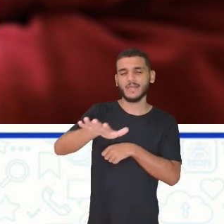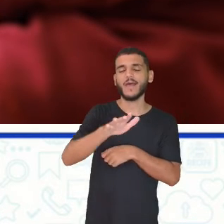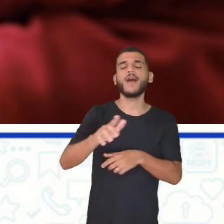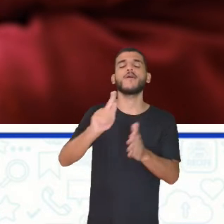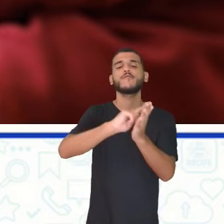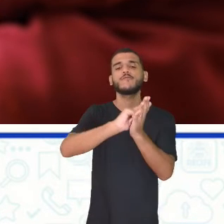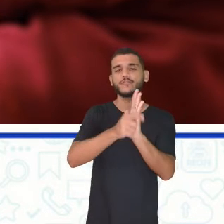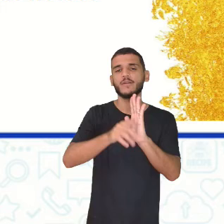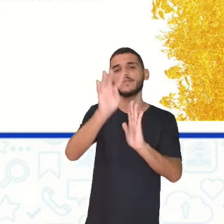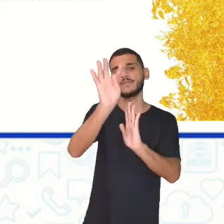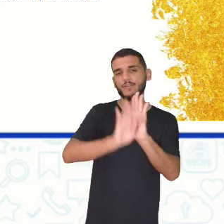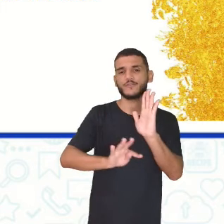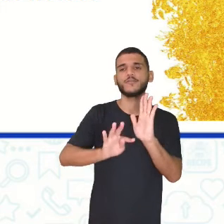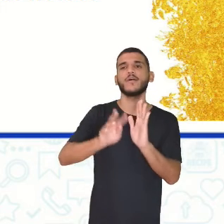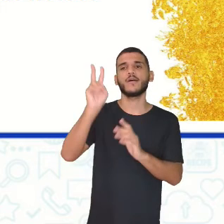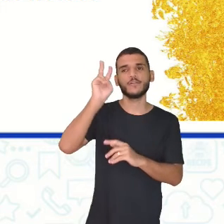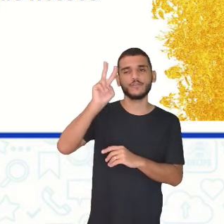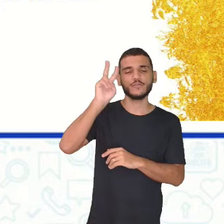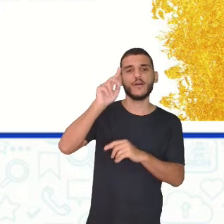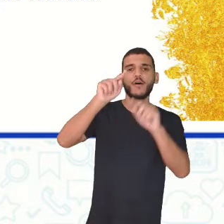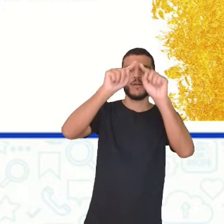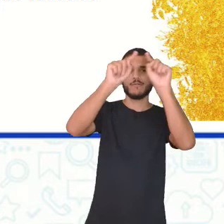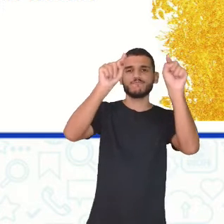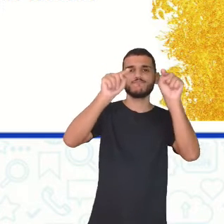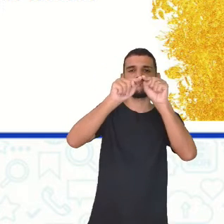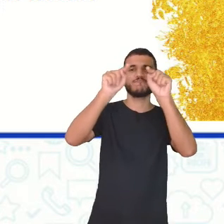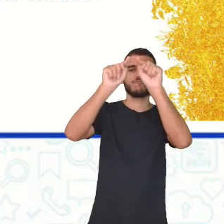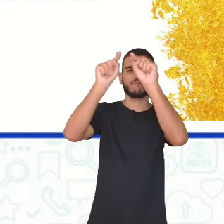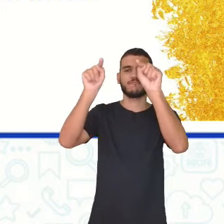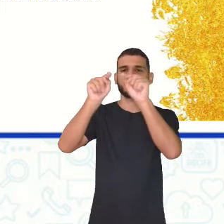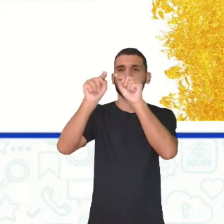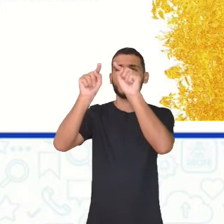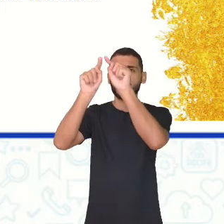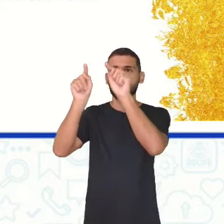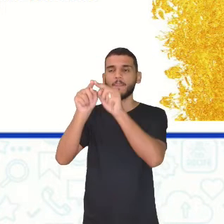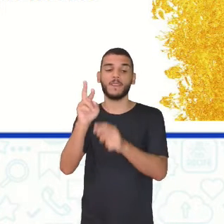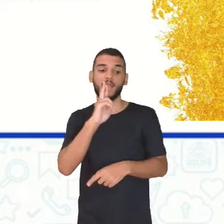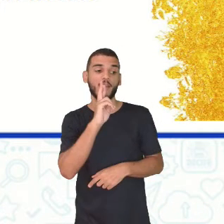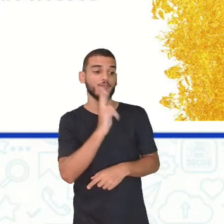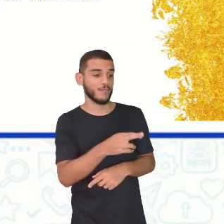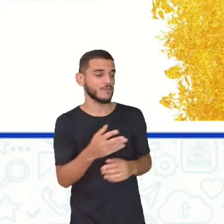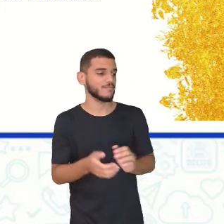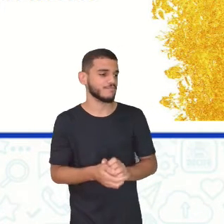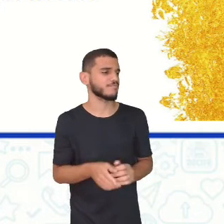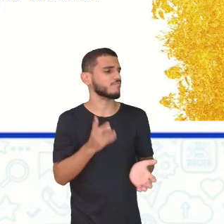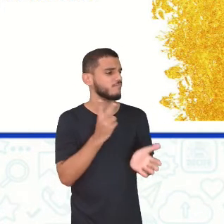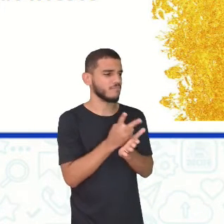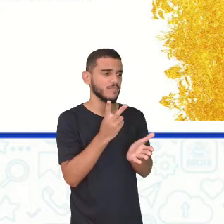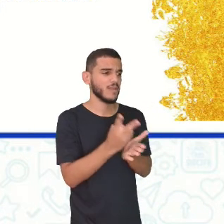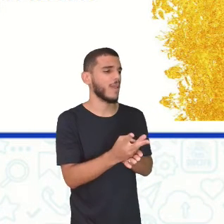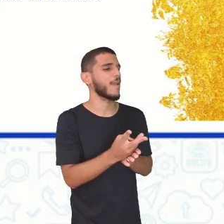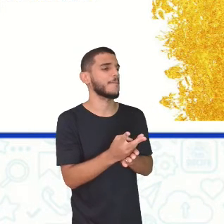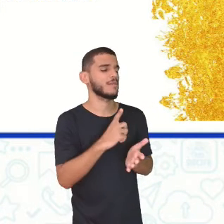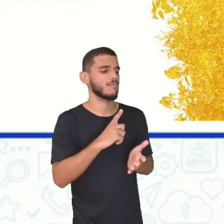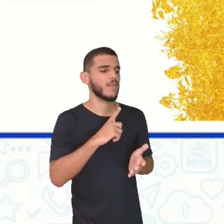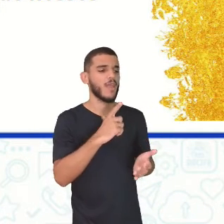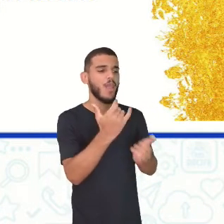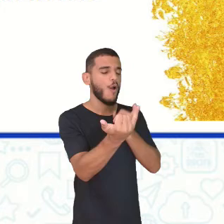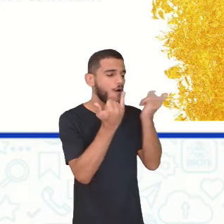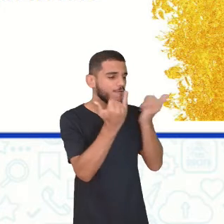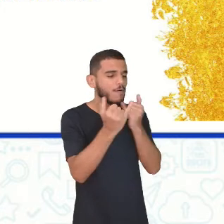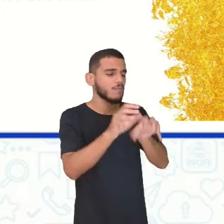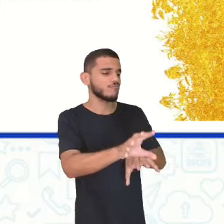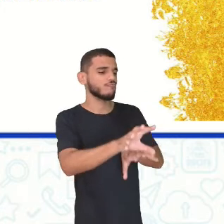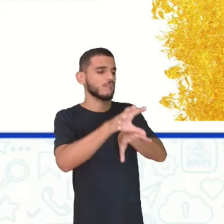histórias em quadrinhos. Então, ele responde, não é? Buscamos sempre estar informados sobre os